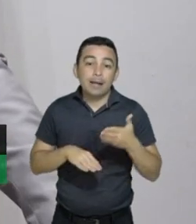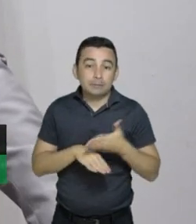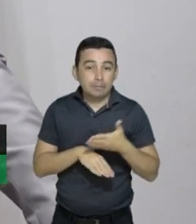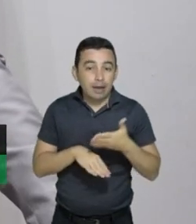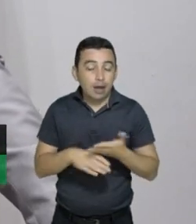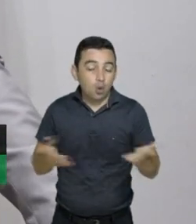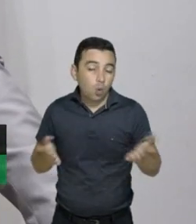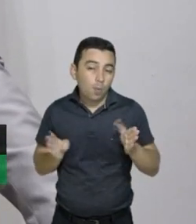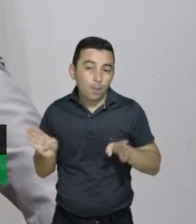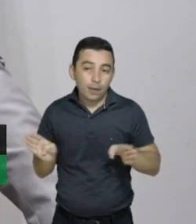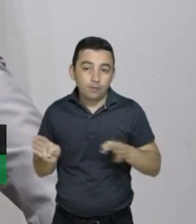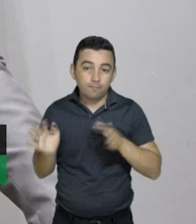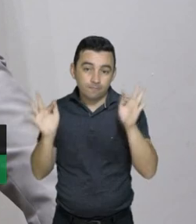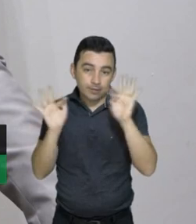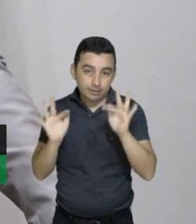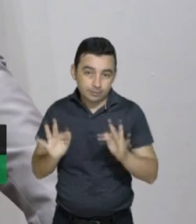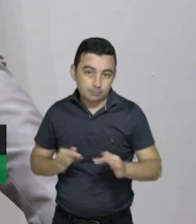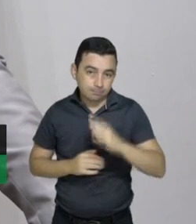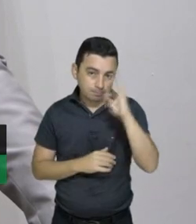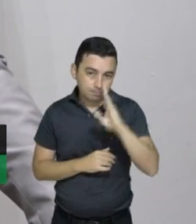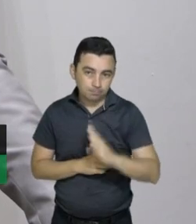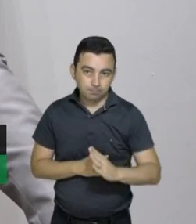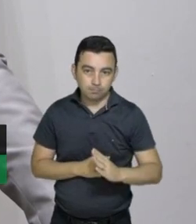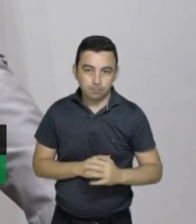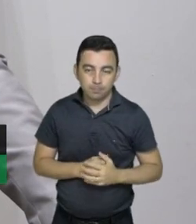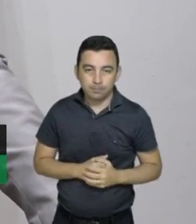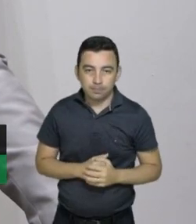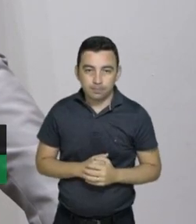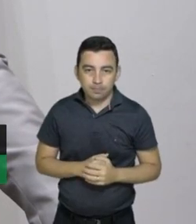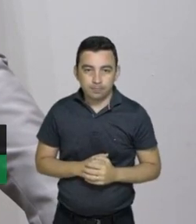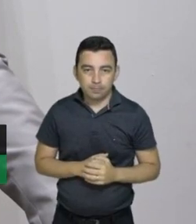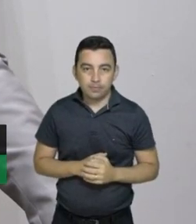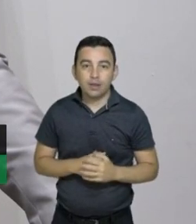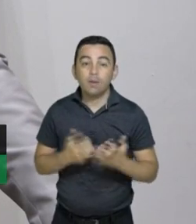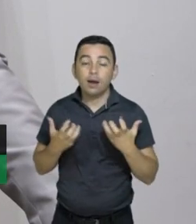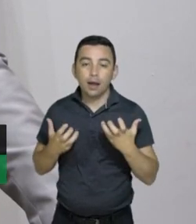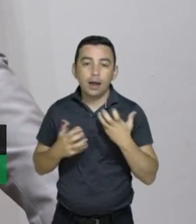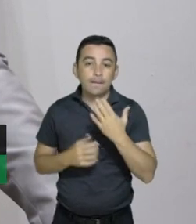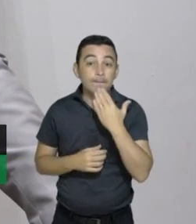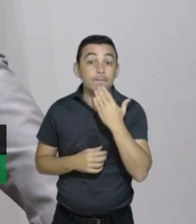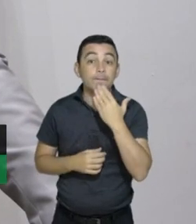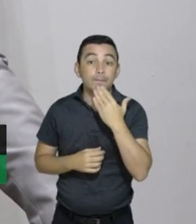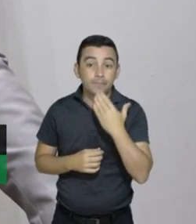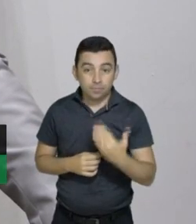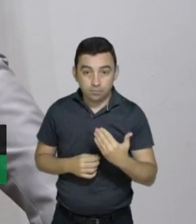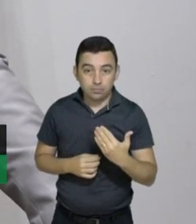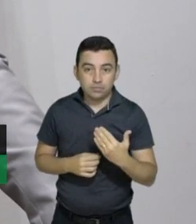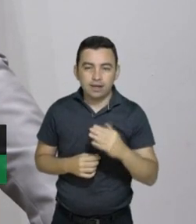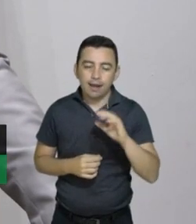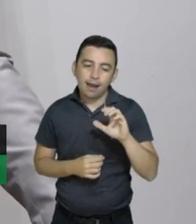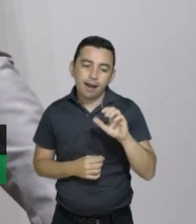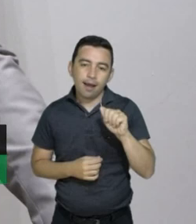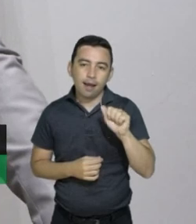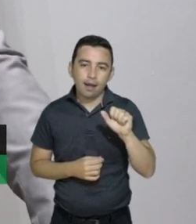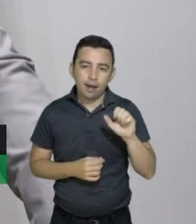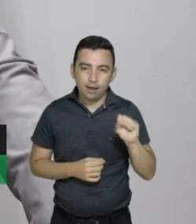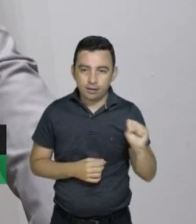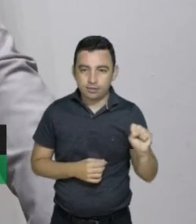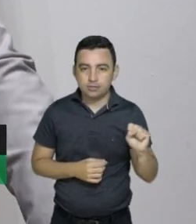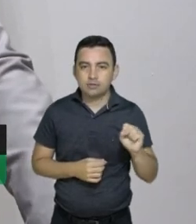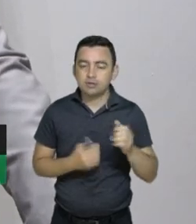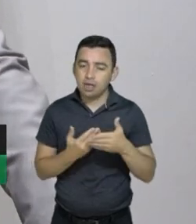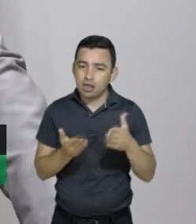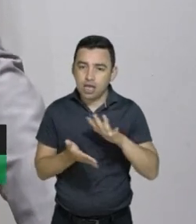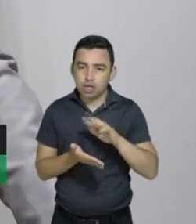feliz do Brasil quero fazer um apelo um pedido aos cactos que ainda não fizeram o seu